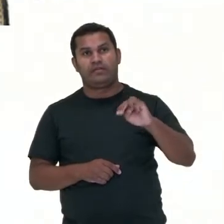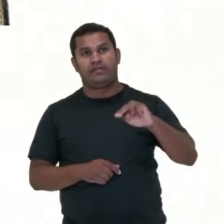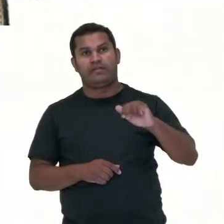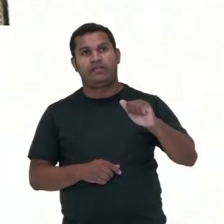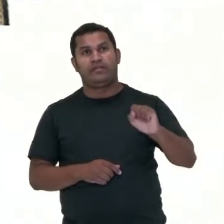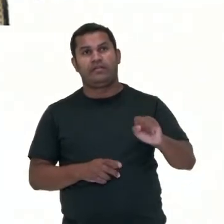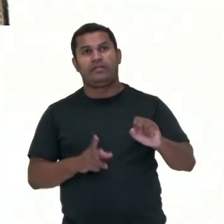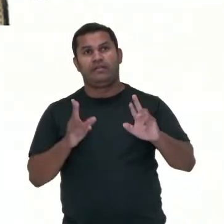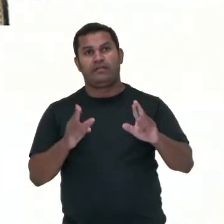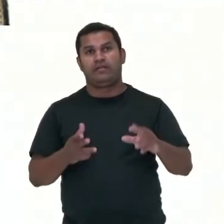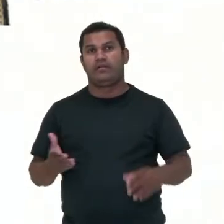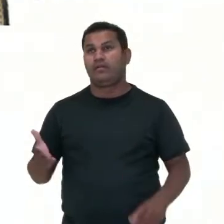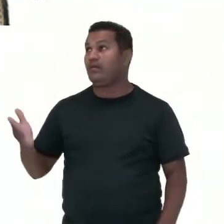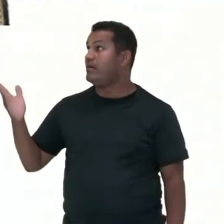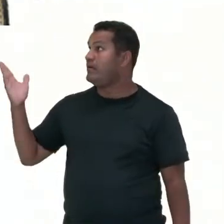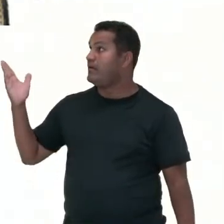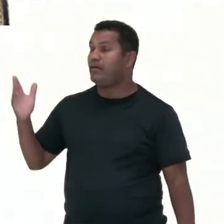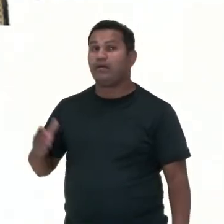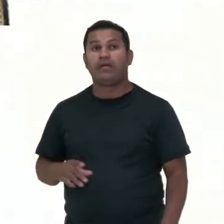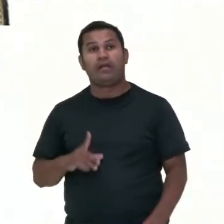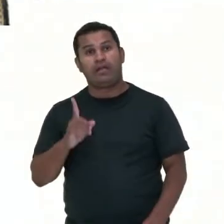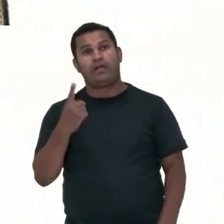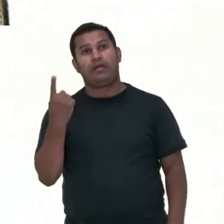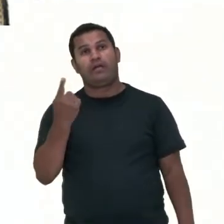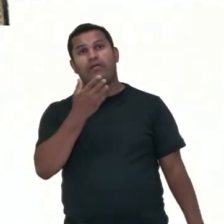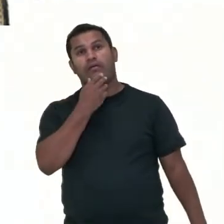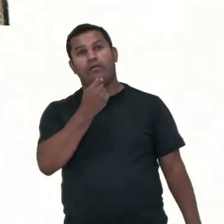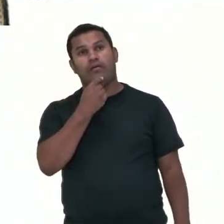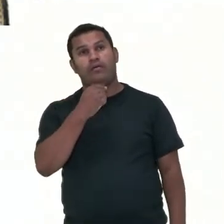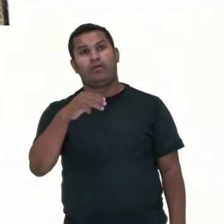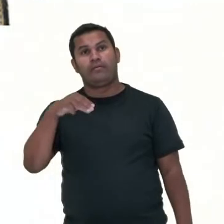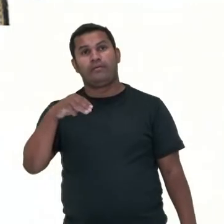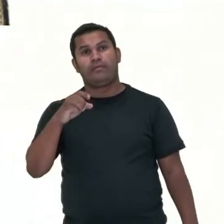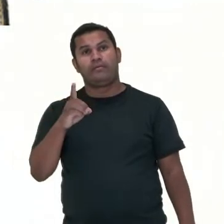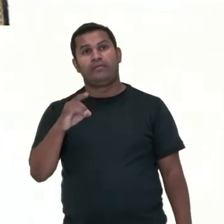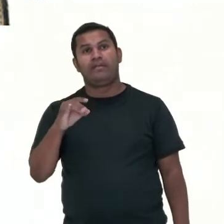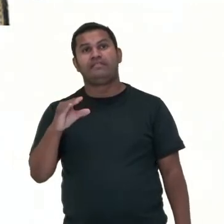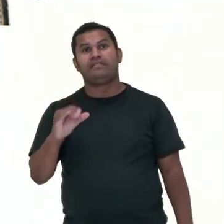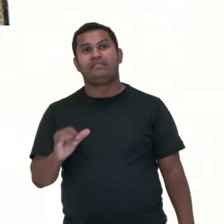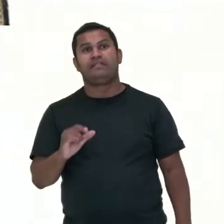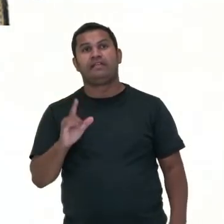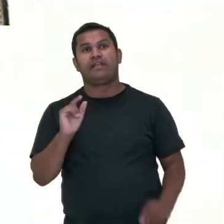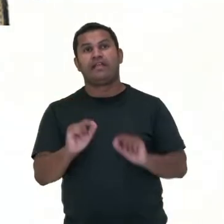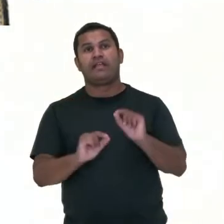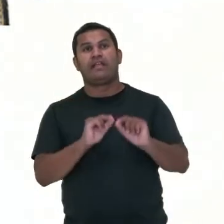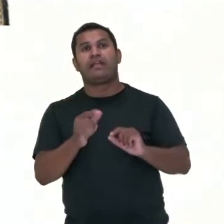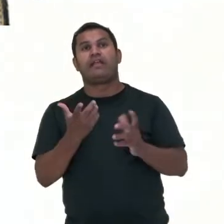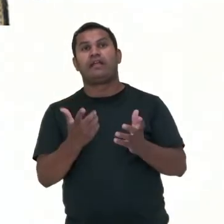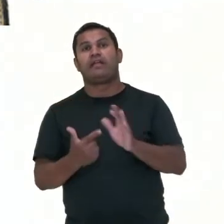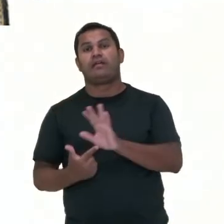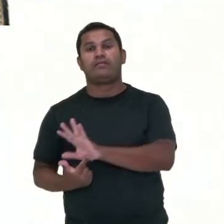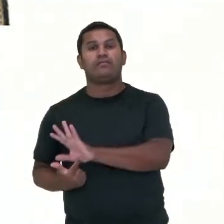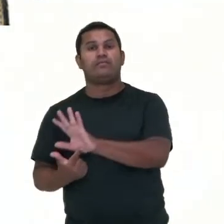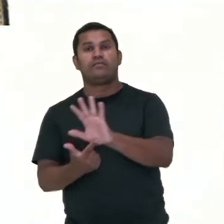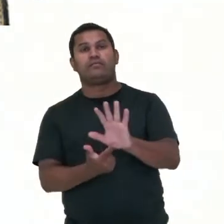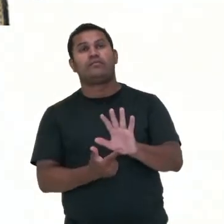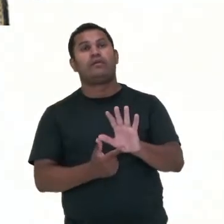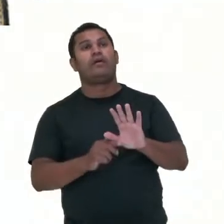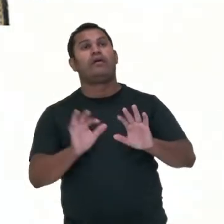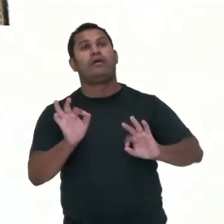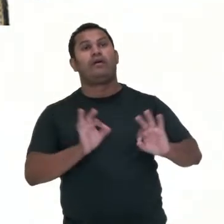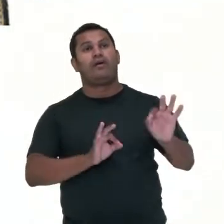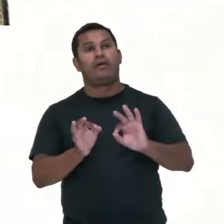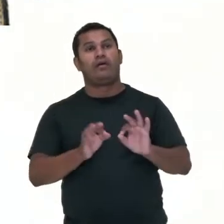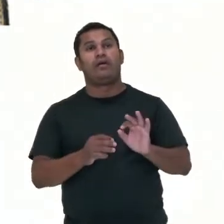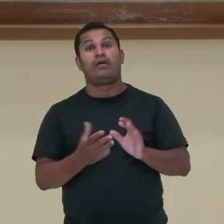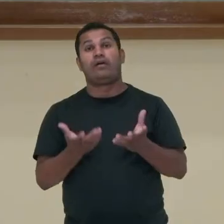temos Lourenço de Messi, que foi maior de todos os mecenas eles querem ser perpetuados, ou seja, eles querem que os nomes deles fiquem por toda a eternidade. Como é que eles fazem?